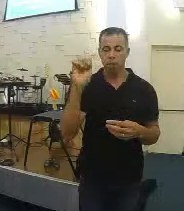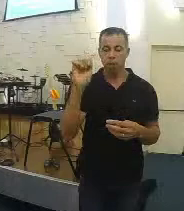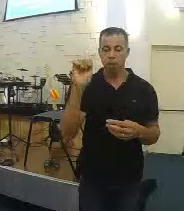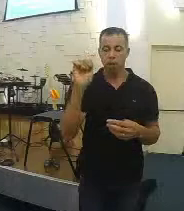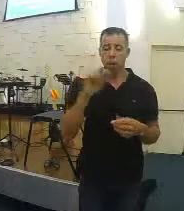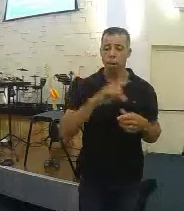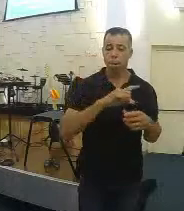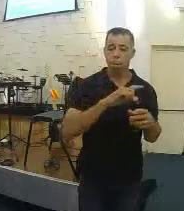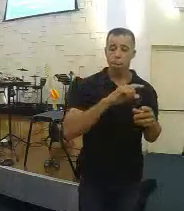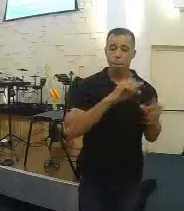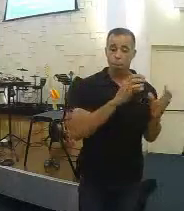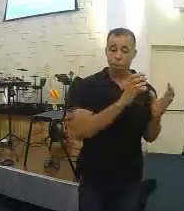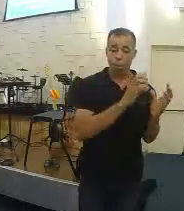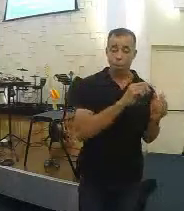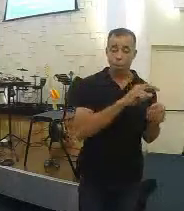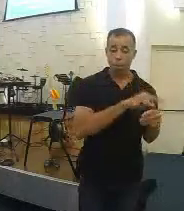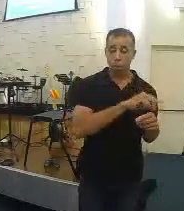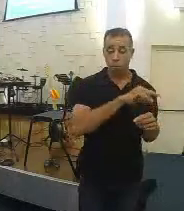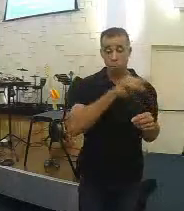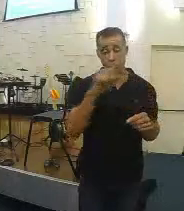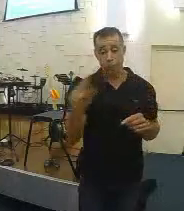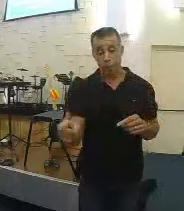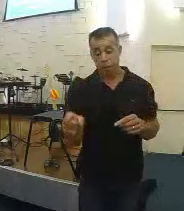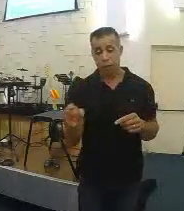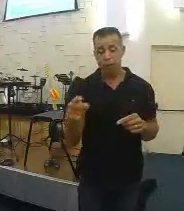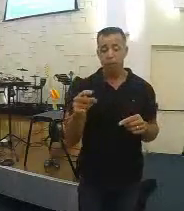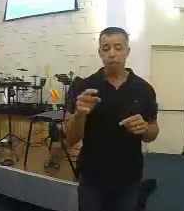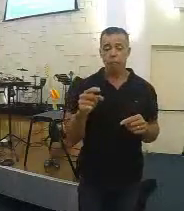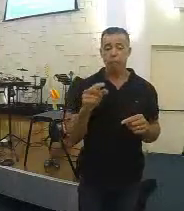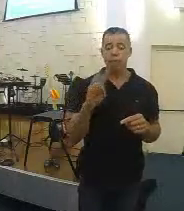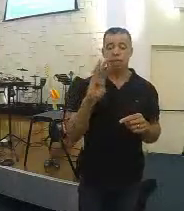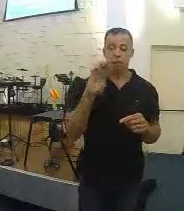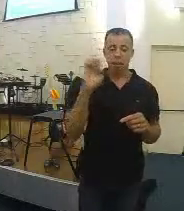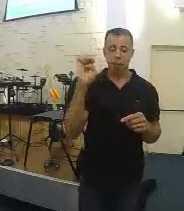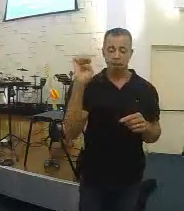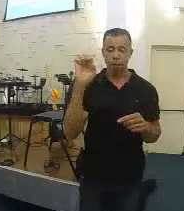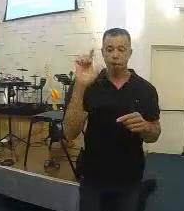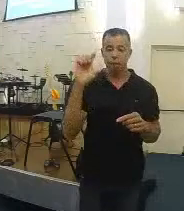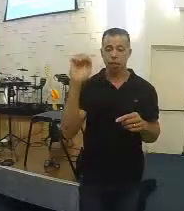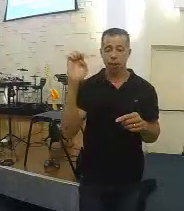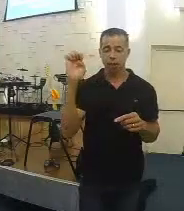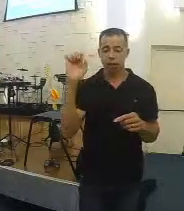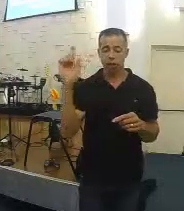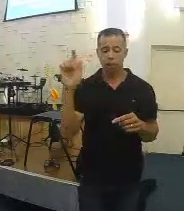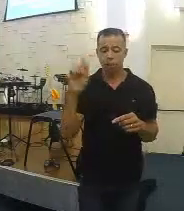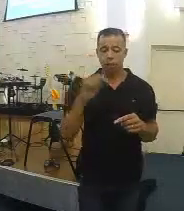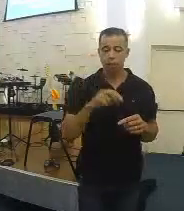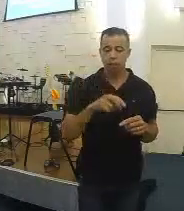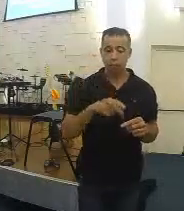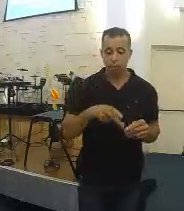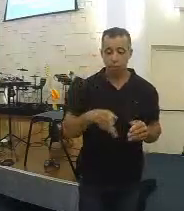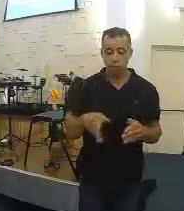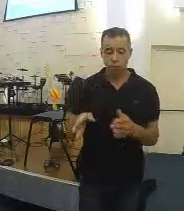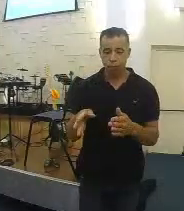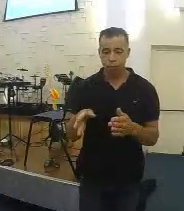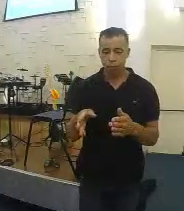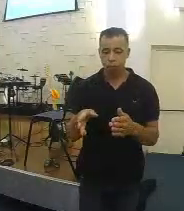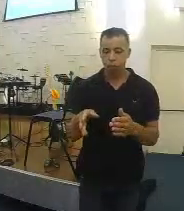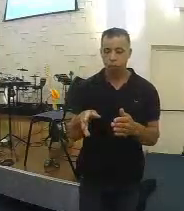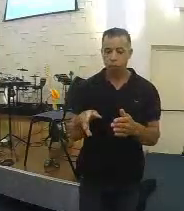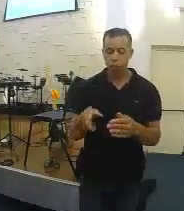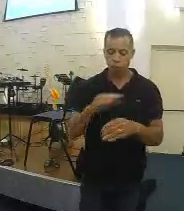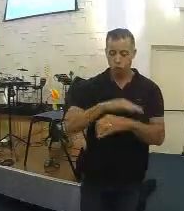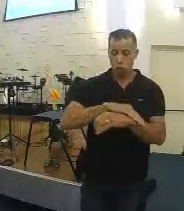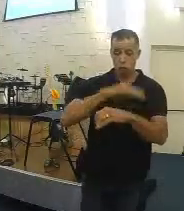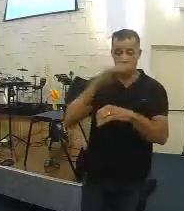Judá para ficar onde melhor lhe parecesse, seguindo, pois, o seu caminho, chegou à região